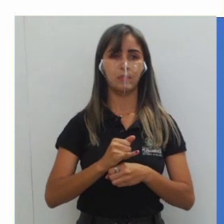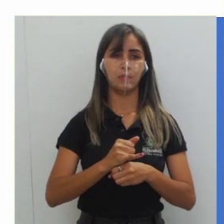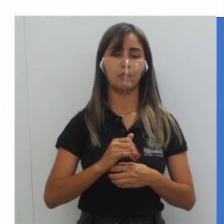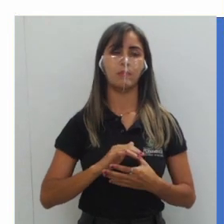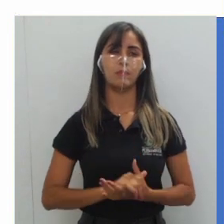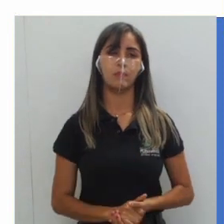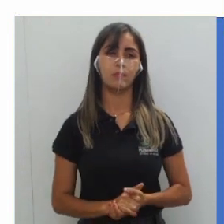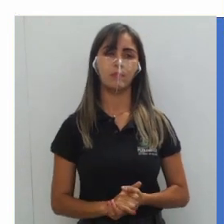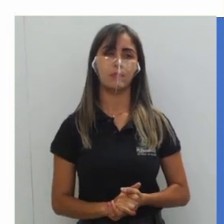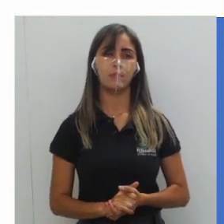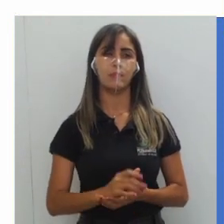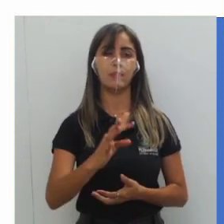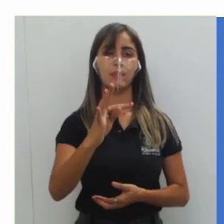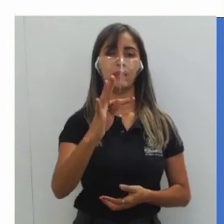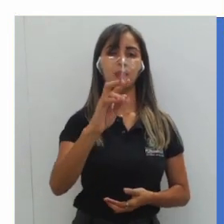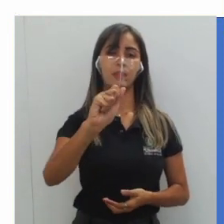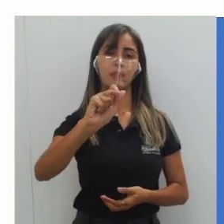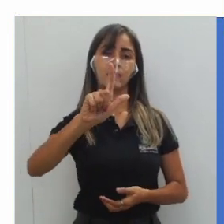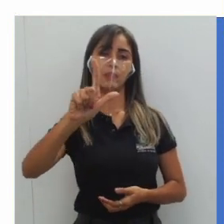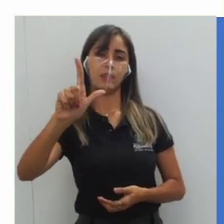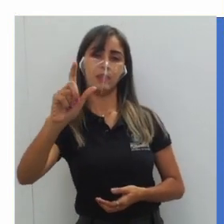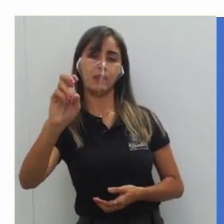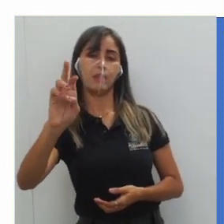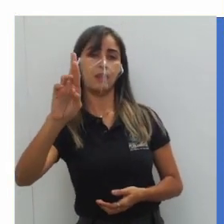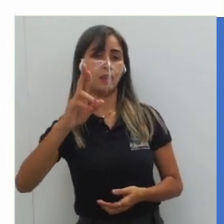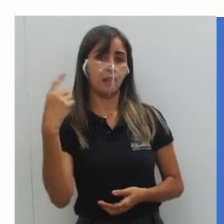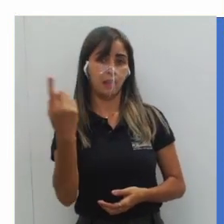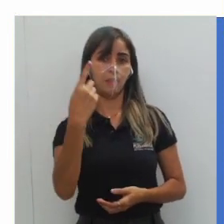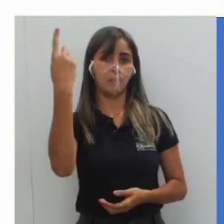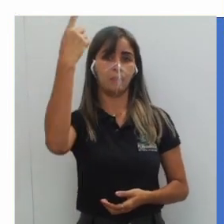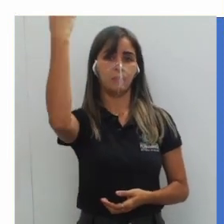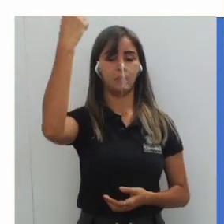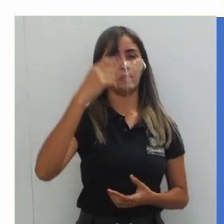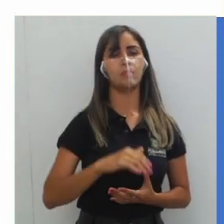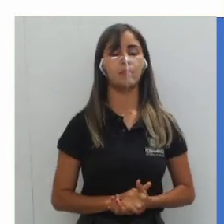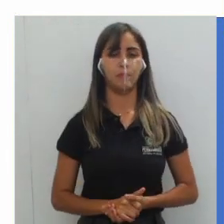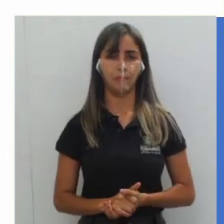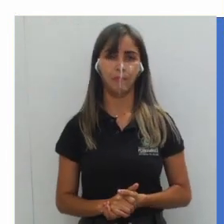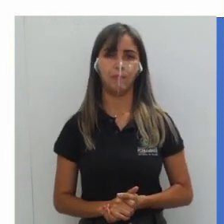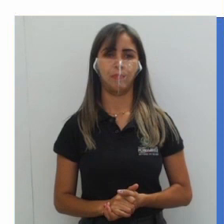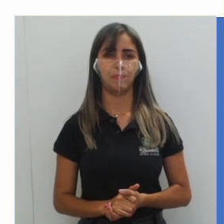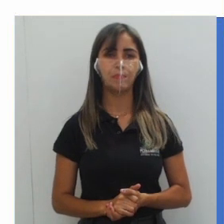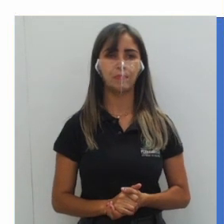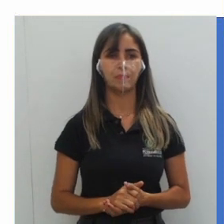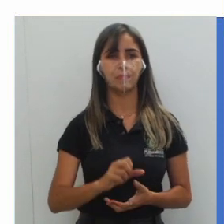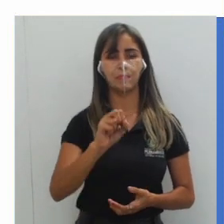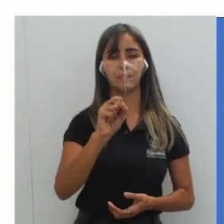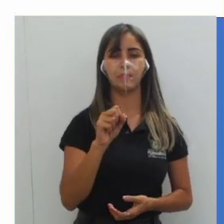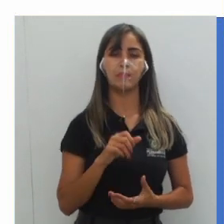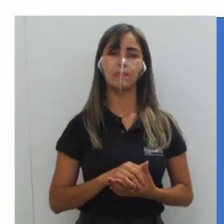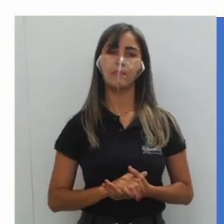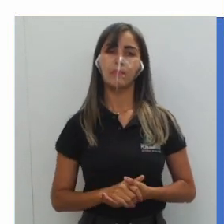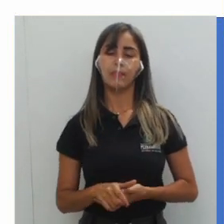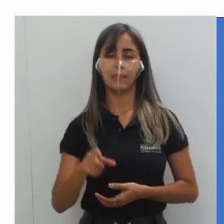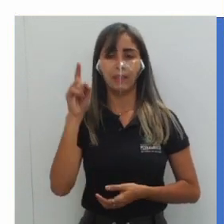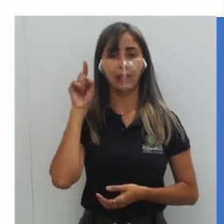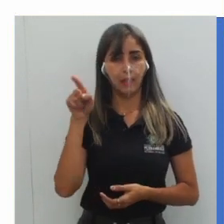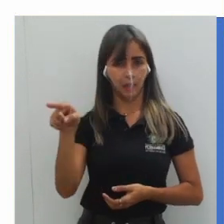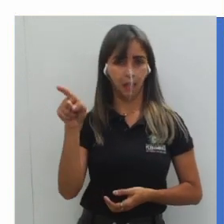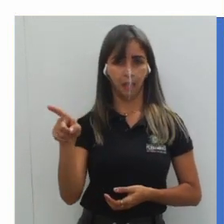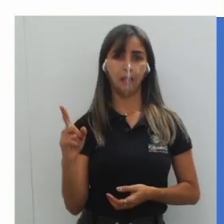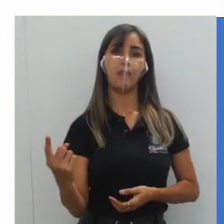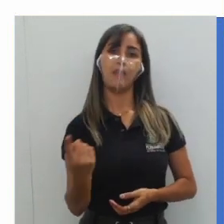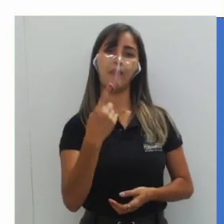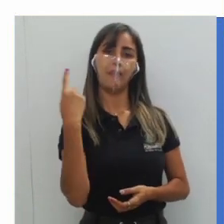adjetivo tall, né? Mais alto ou alto. Então tem aí a sentença: She's taller than